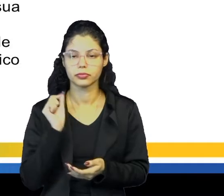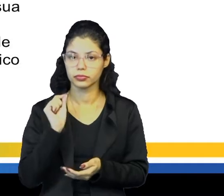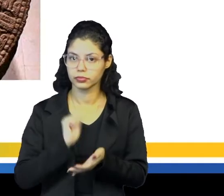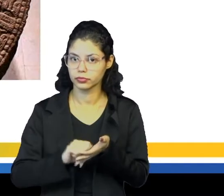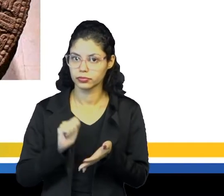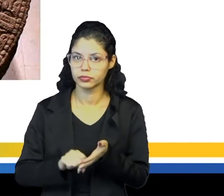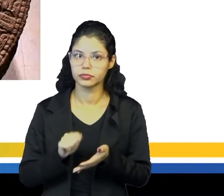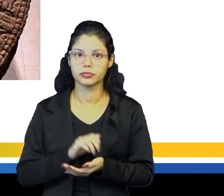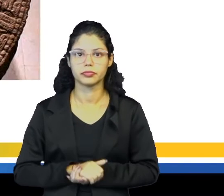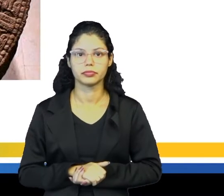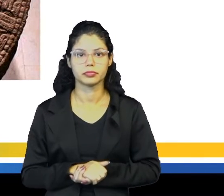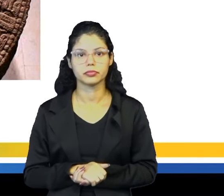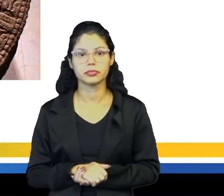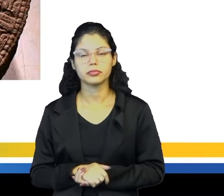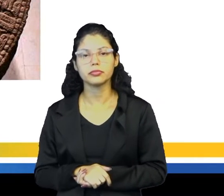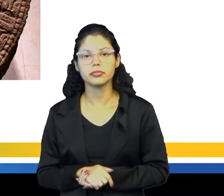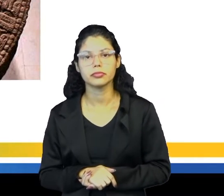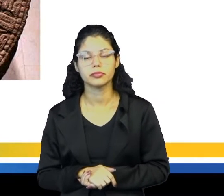escrita maia.